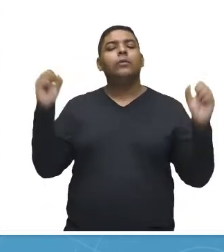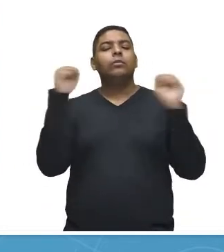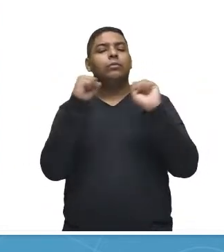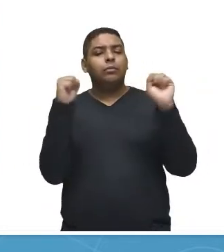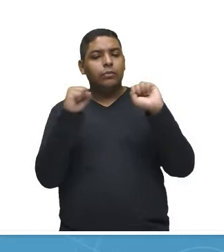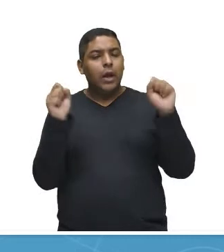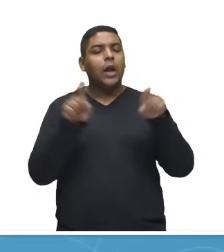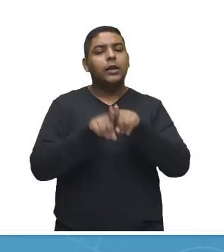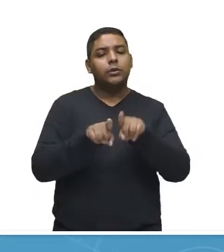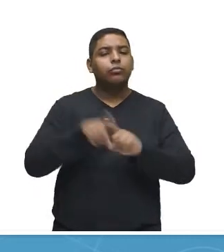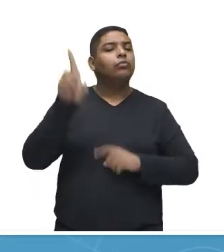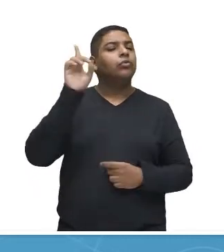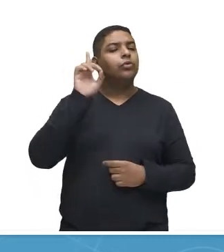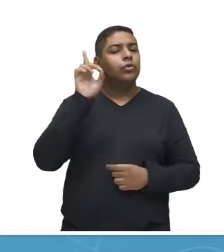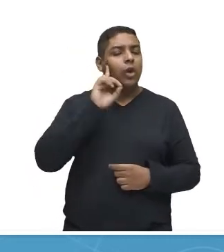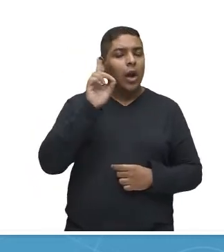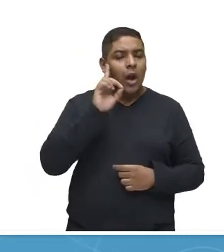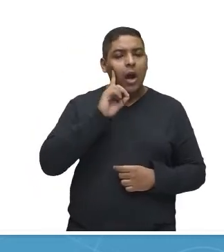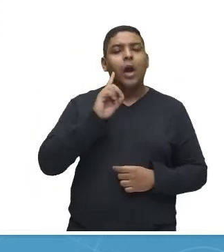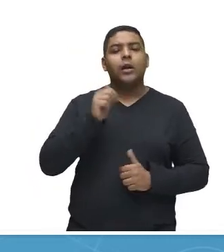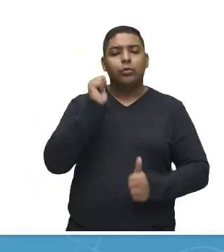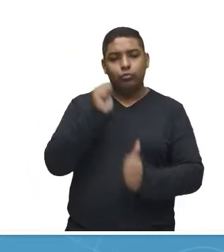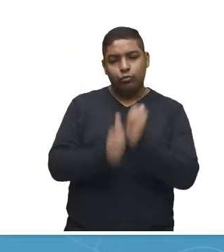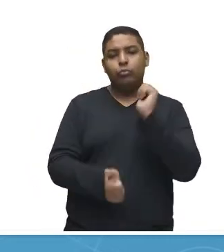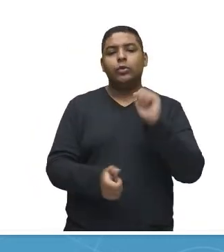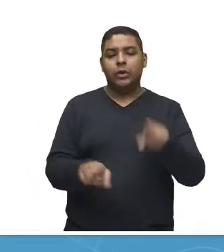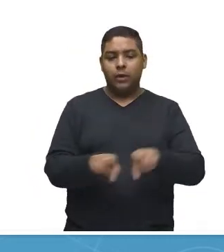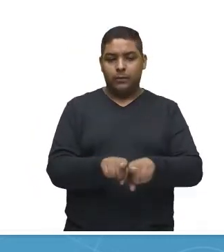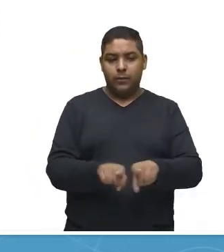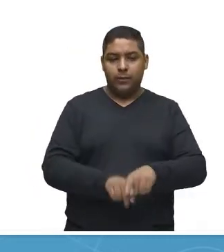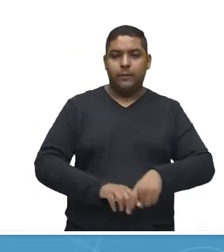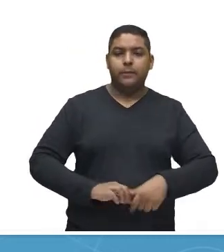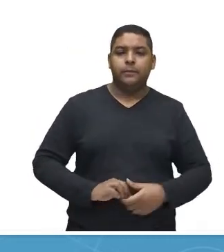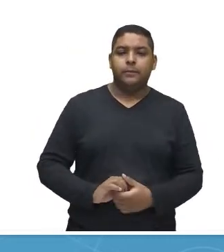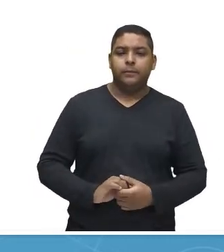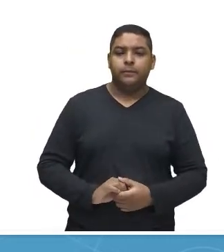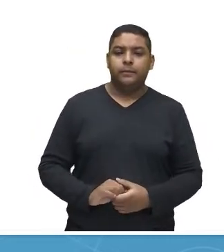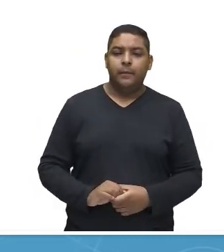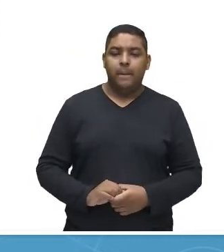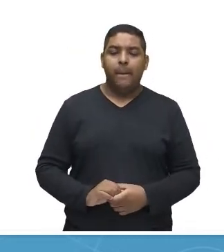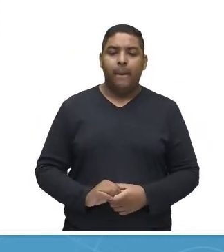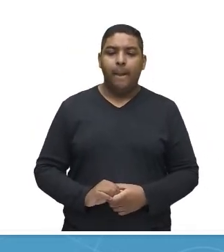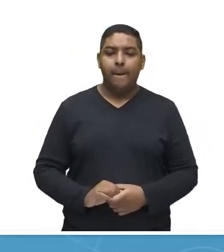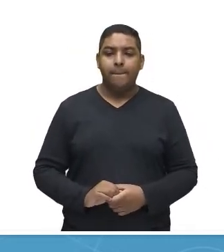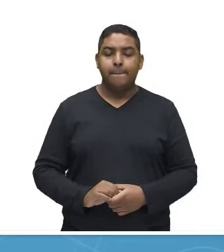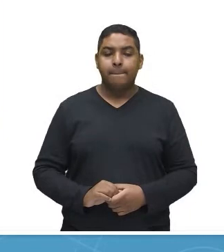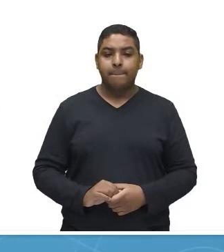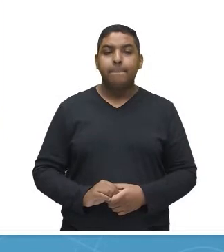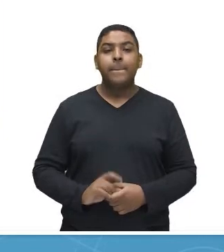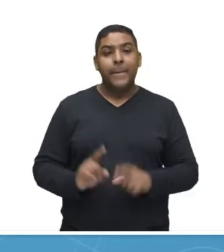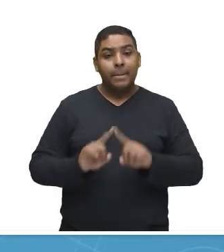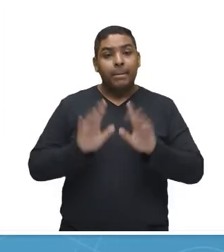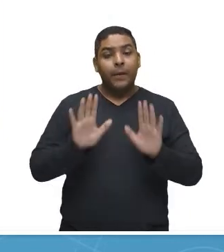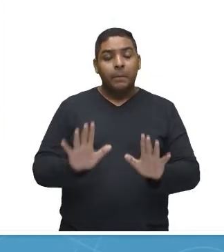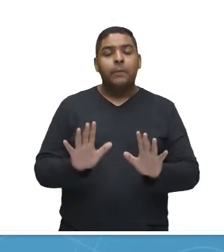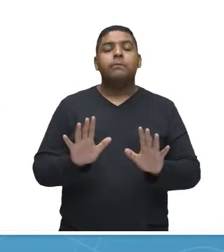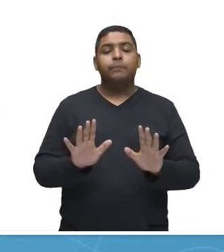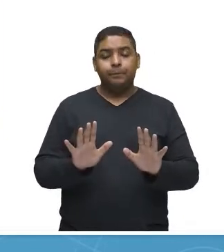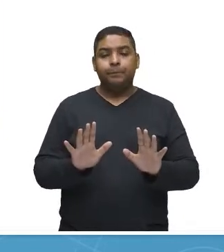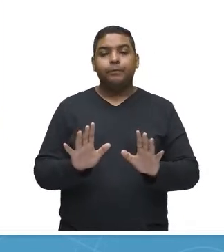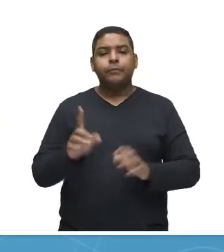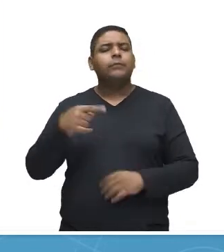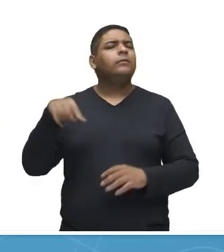atividades diárias e esportivas, tá? Mas olhando para isso, para essa definição, vocês devem